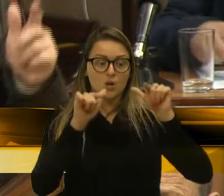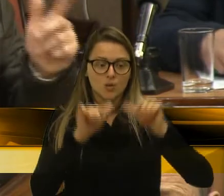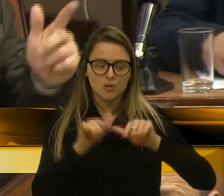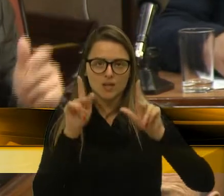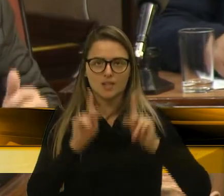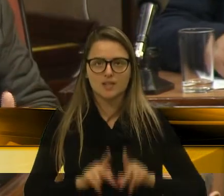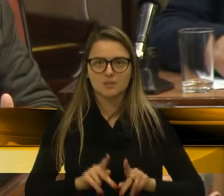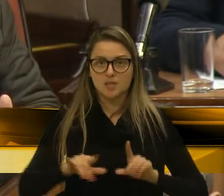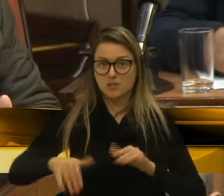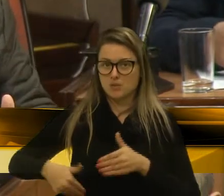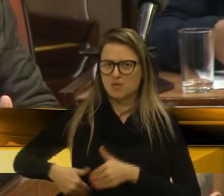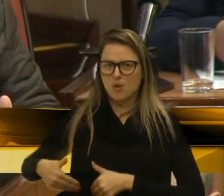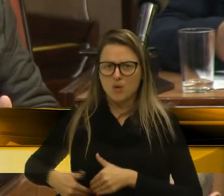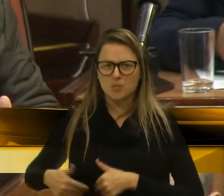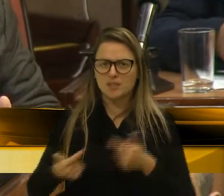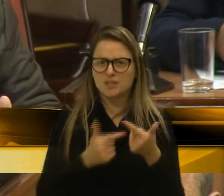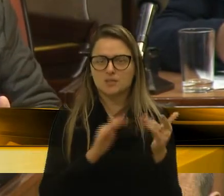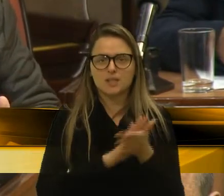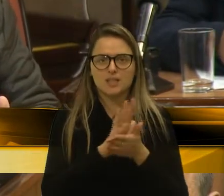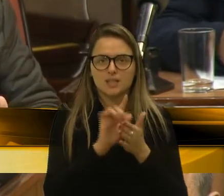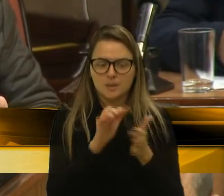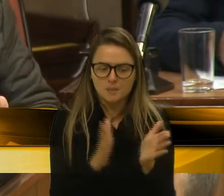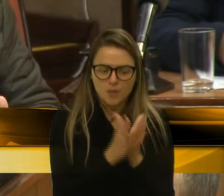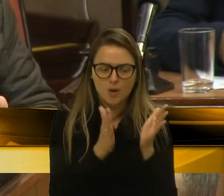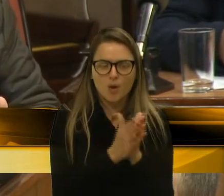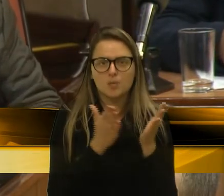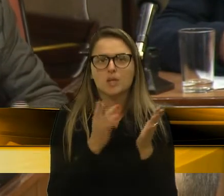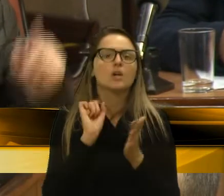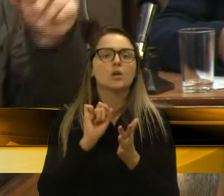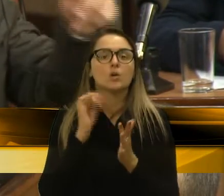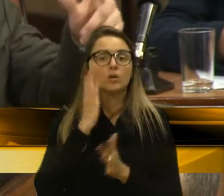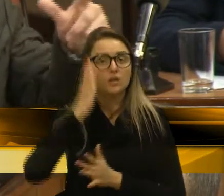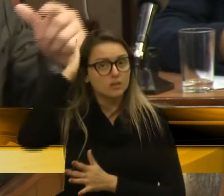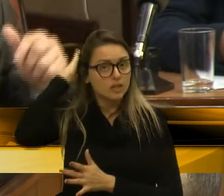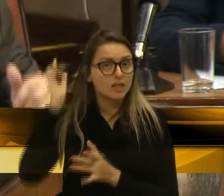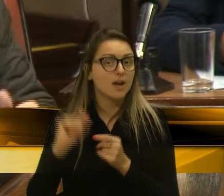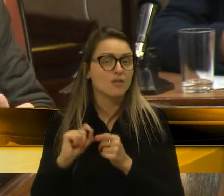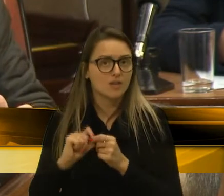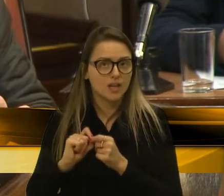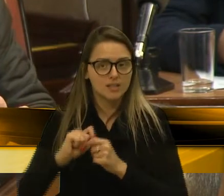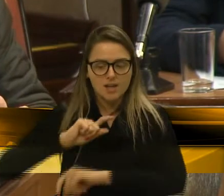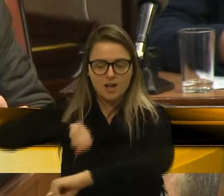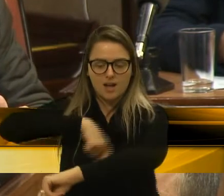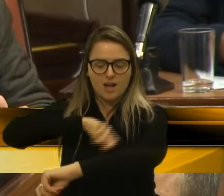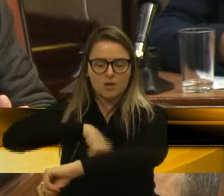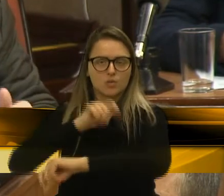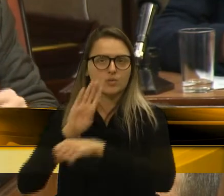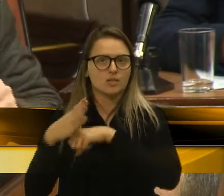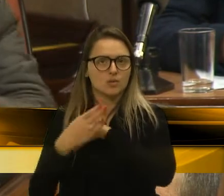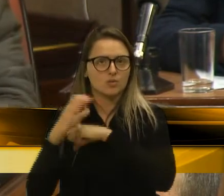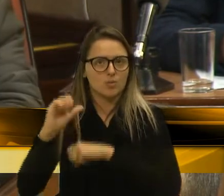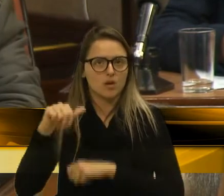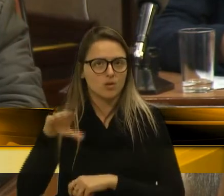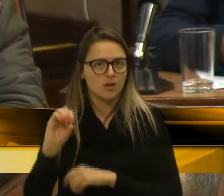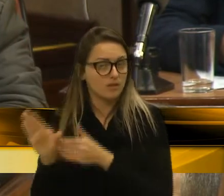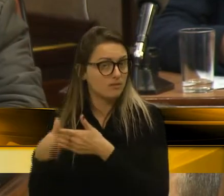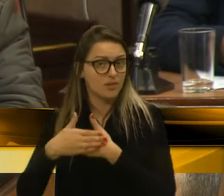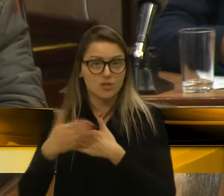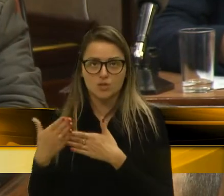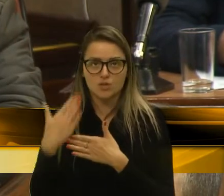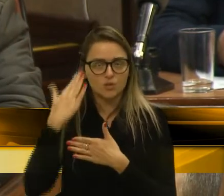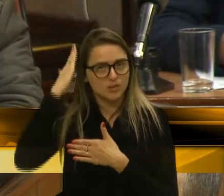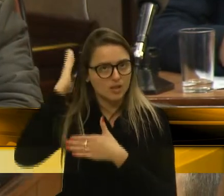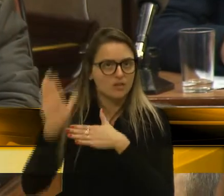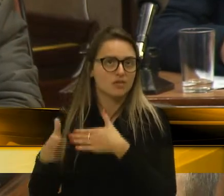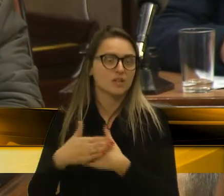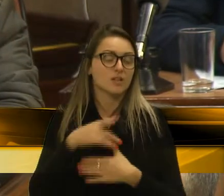das primeiras atitudes também do prefeito Daniel Guerra foi fechar as cozinhas comunitárias, lá do Canyon foi fechada. Então, o seu Marciano, ele é sinônimo